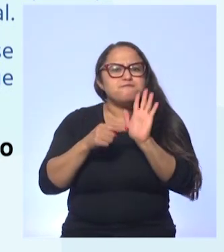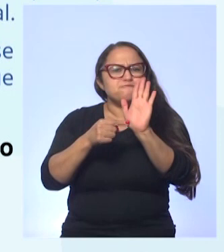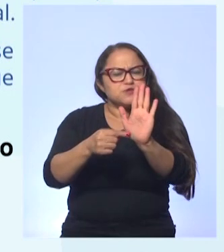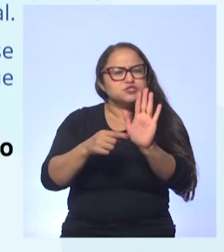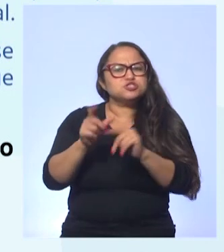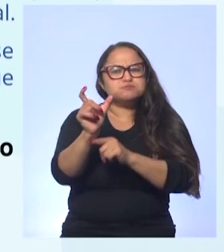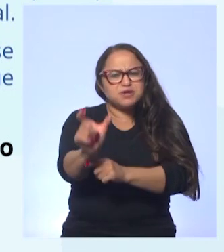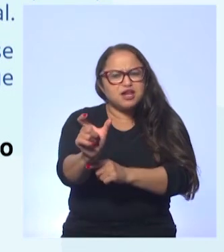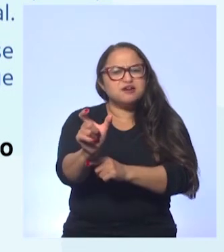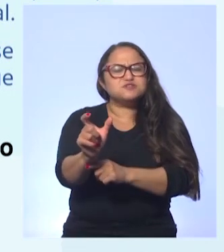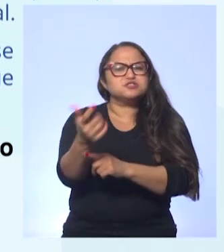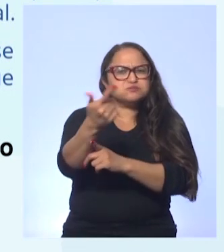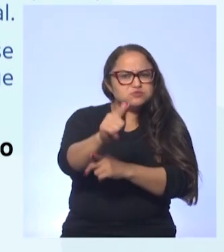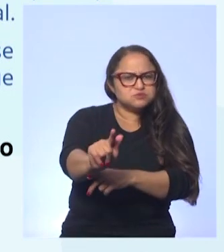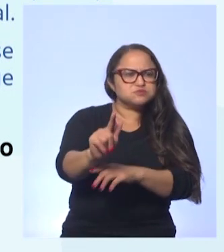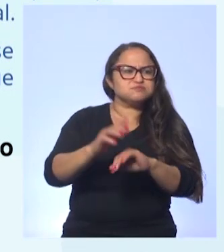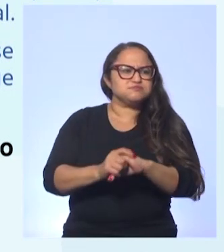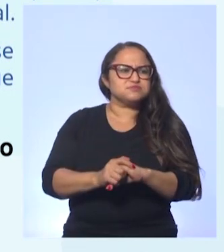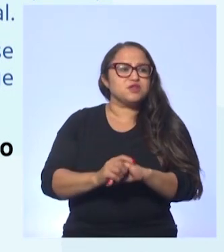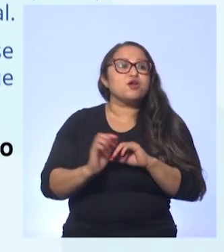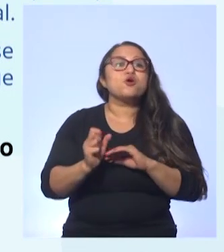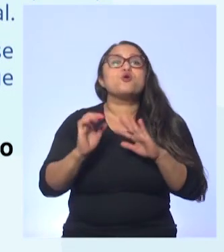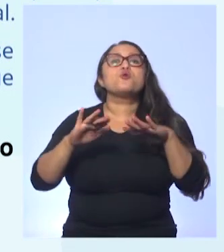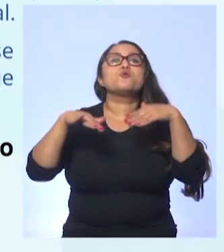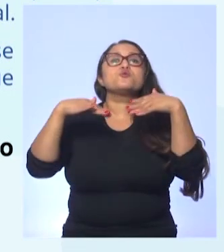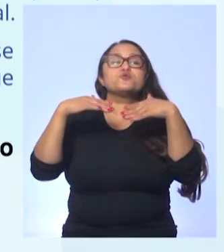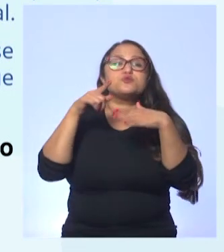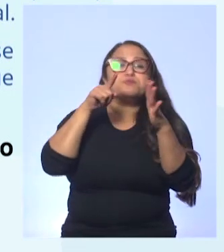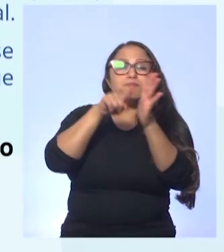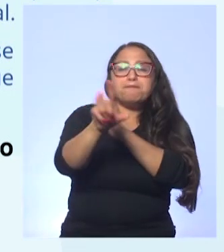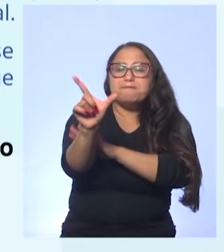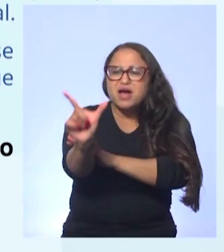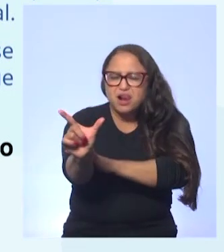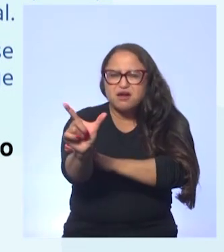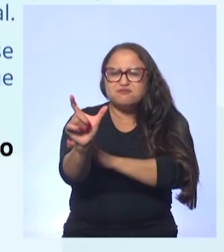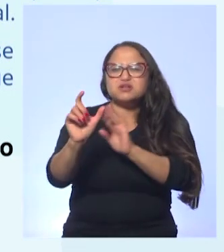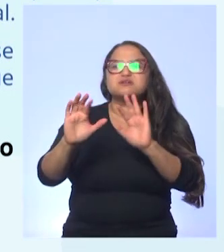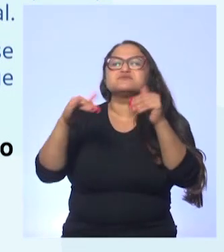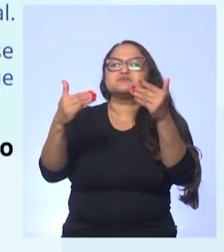para retomar o termo destacado. Qual é o termo destacado aqui?